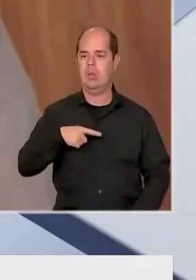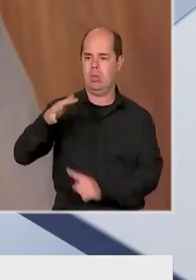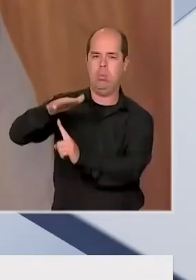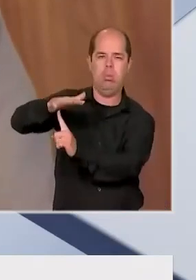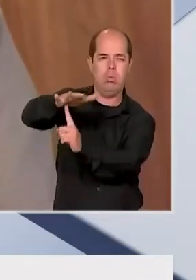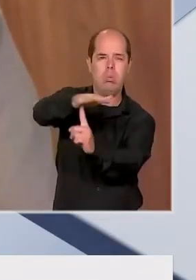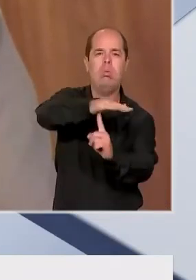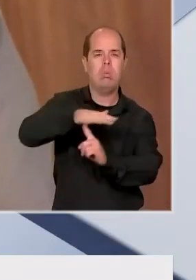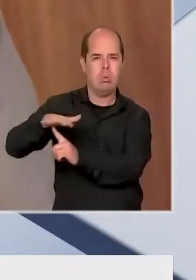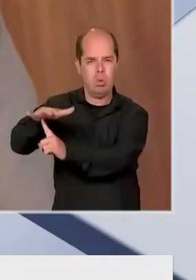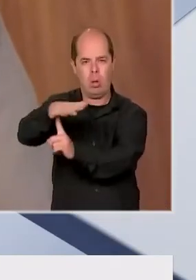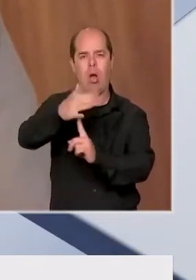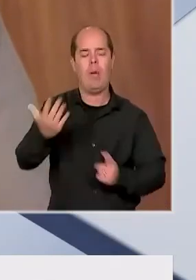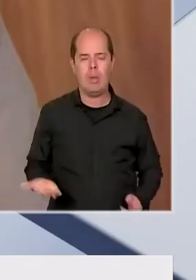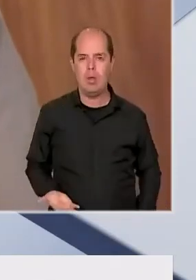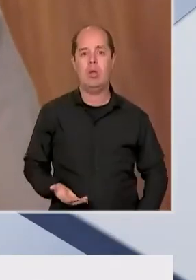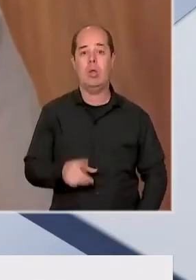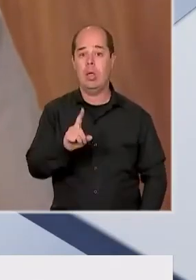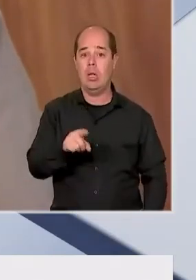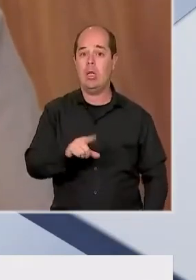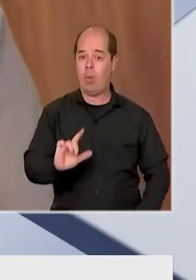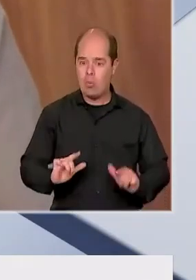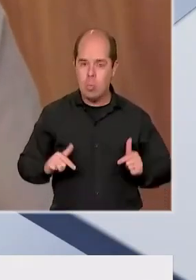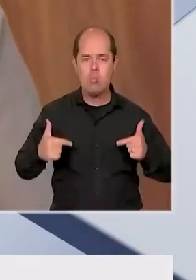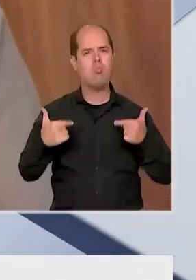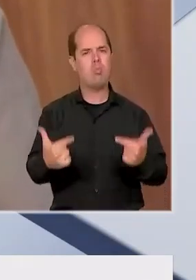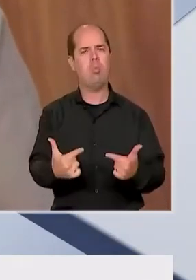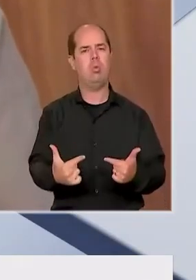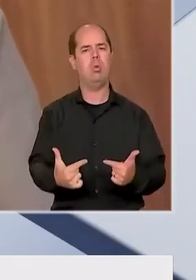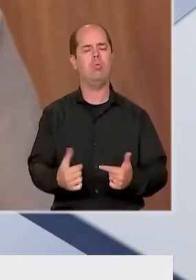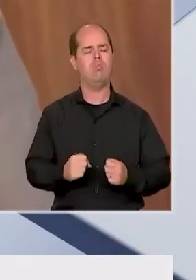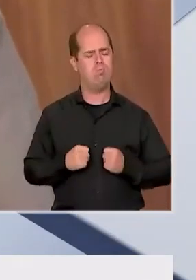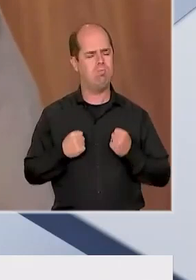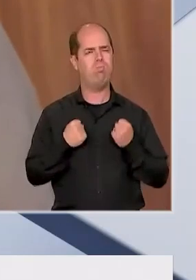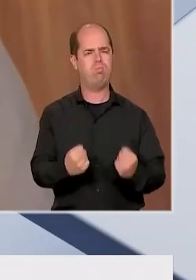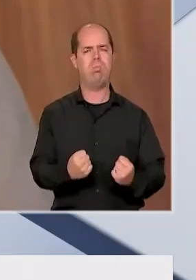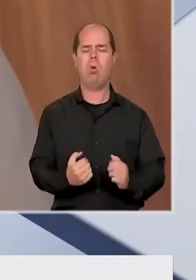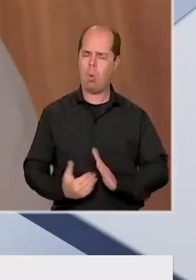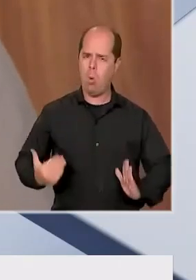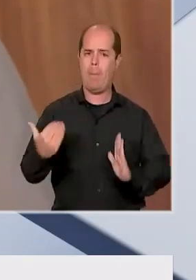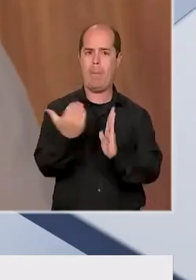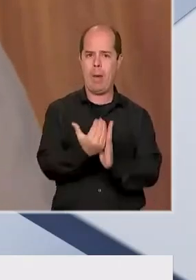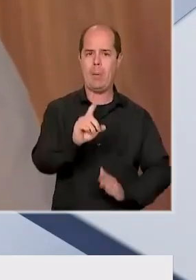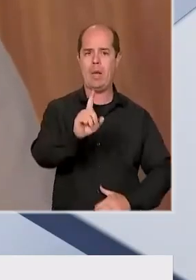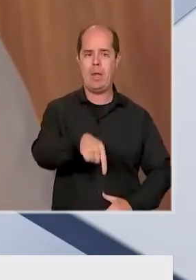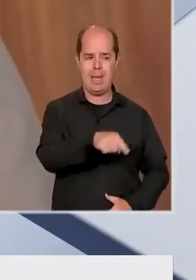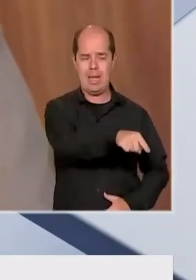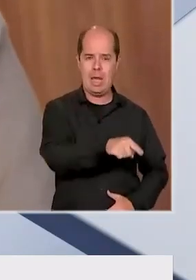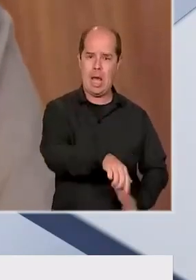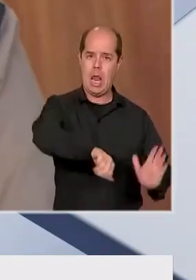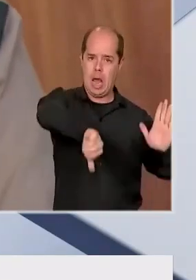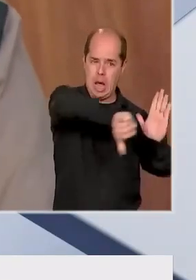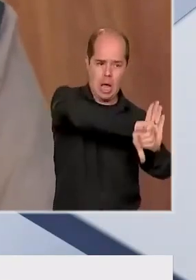diretamente nas ruas né nesses locais mas sim nesses pontos que já são administrados ou que tem a gestão do governo